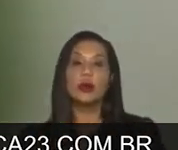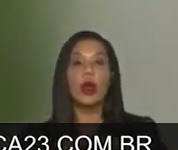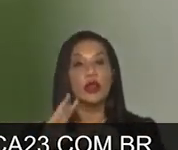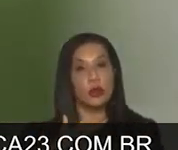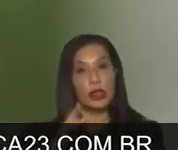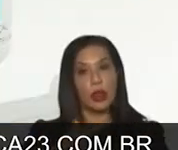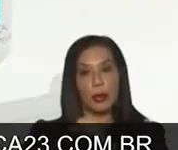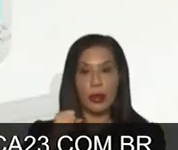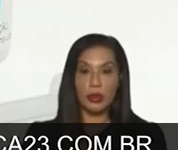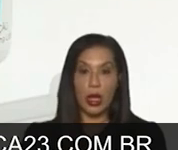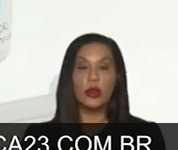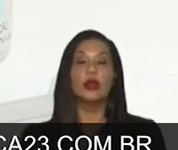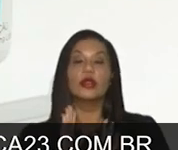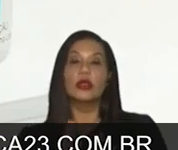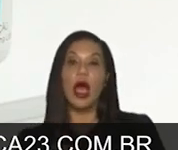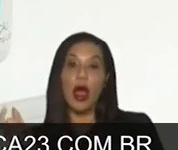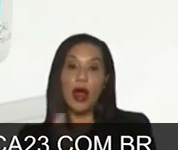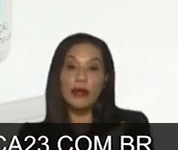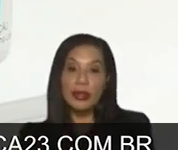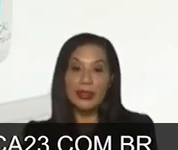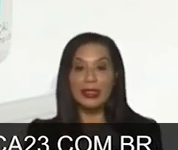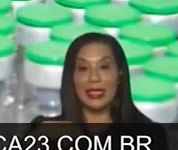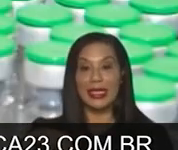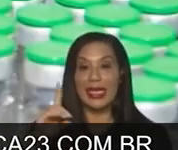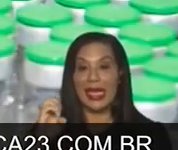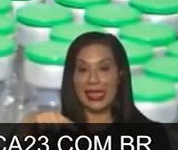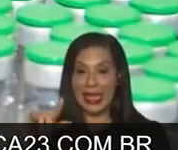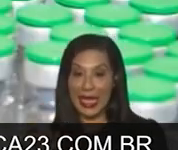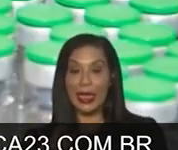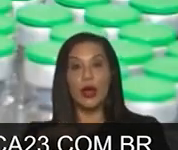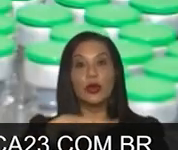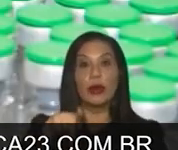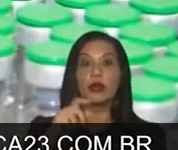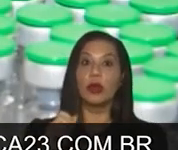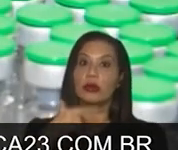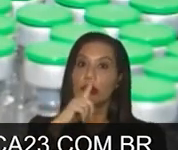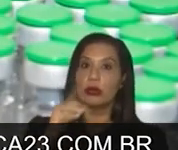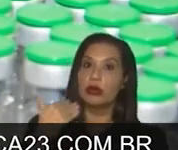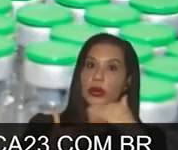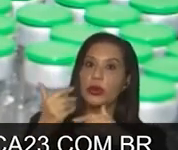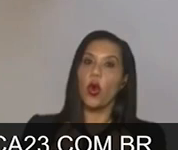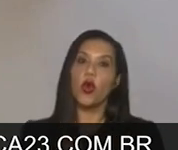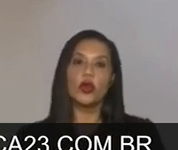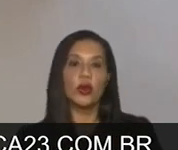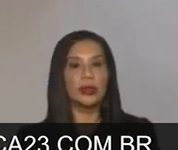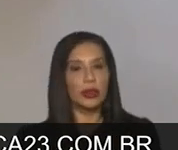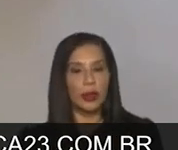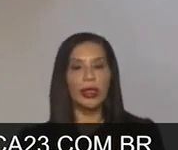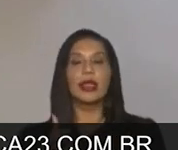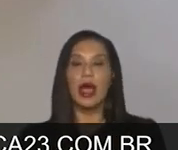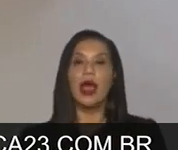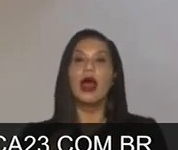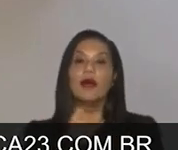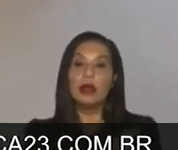no ano passado. A chegada da vacina Qdenga no país pode representar um avanço no controle da doença. Ela é feita a